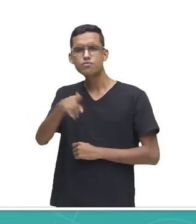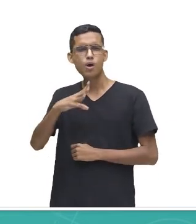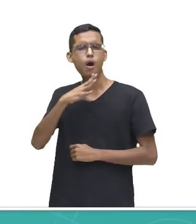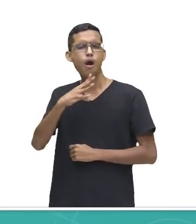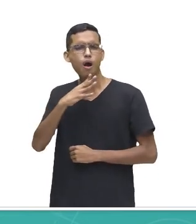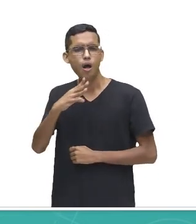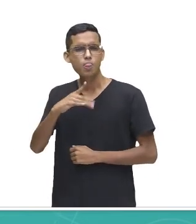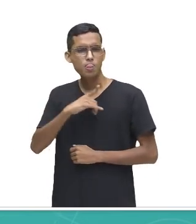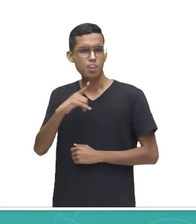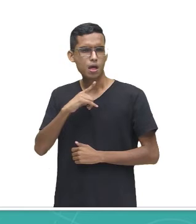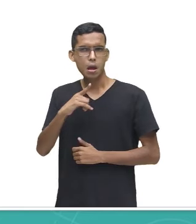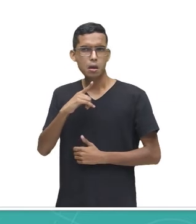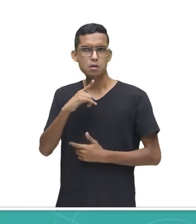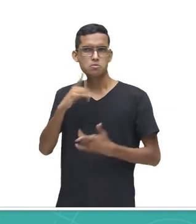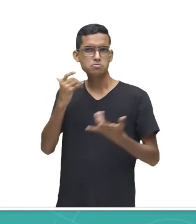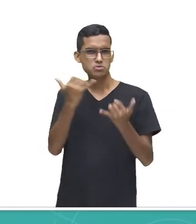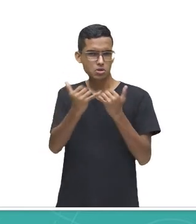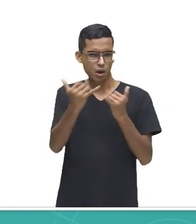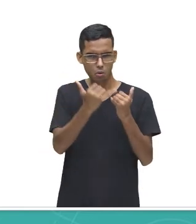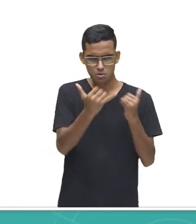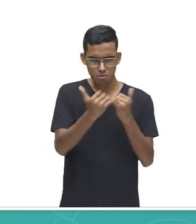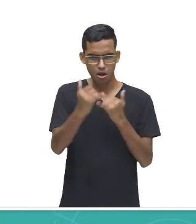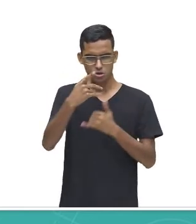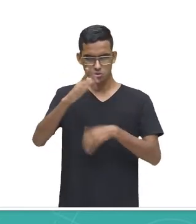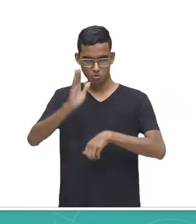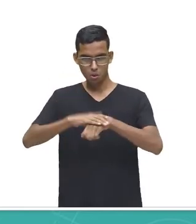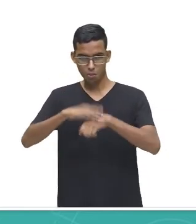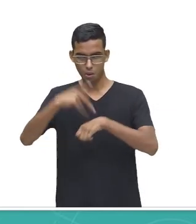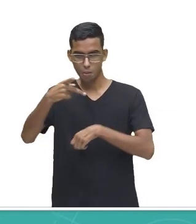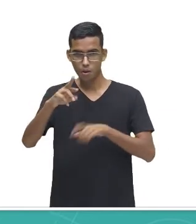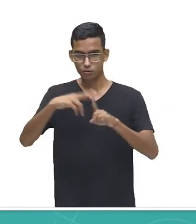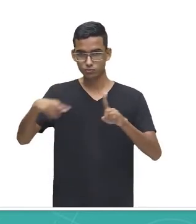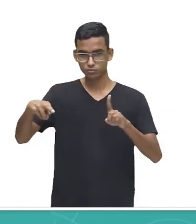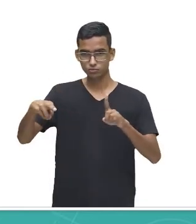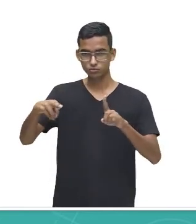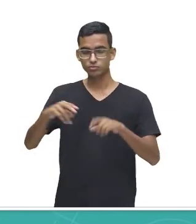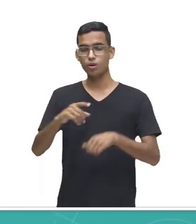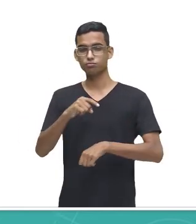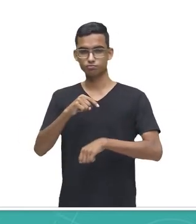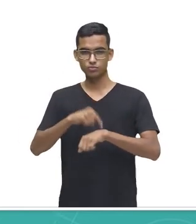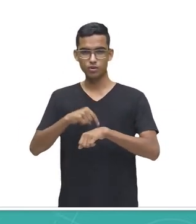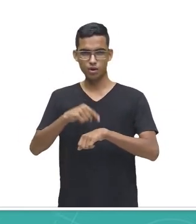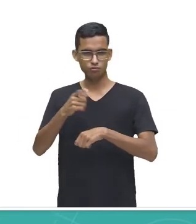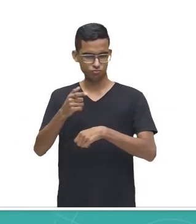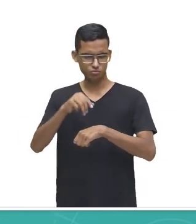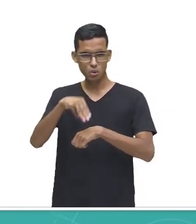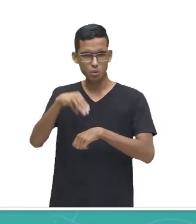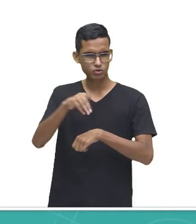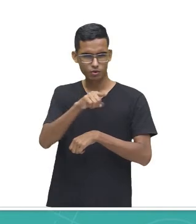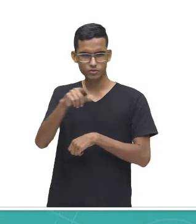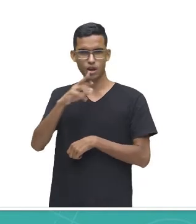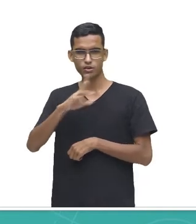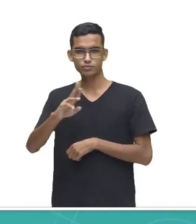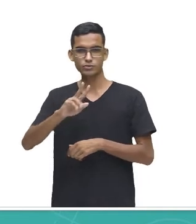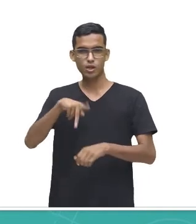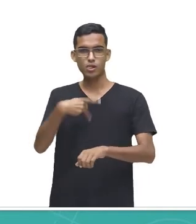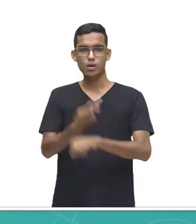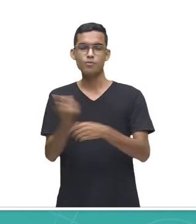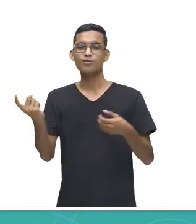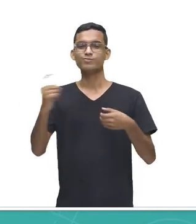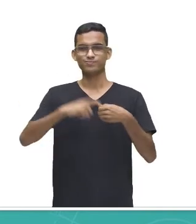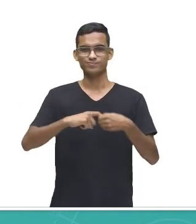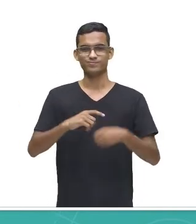têm algo em comum com a sua? Então, pessoal, uns minutinhos para vocês trabalharem, mãos à obra, daqui a pouquinho